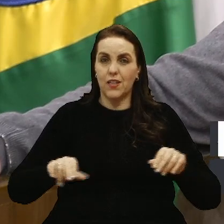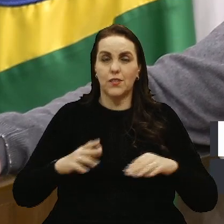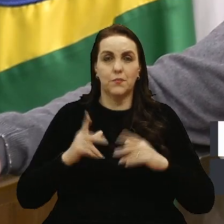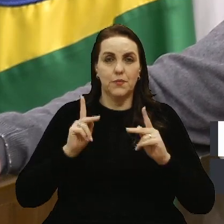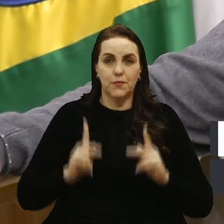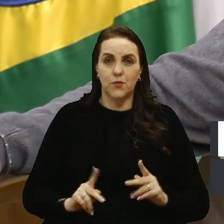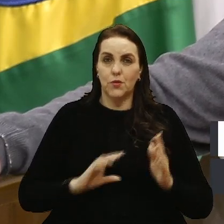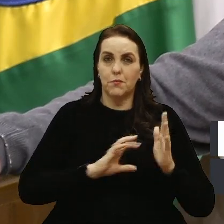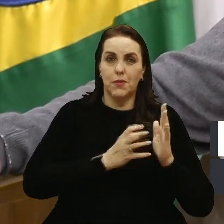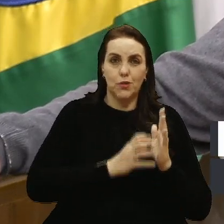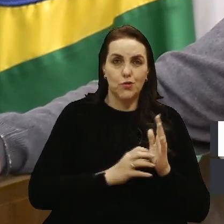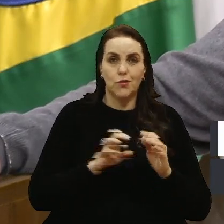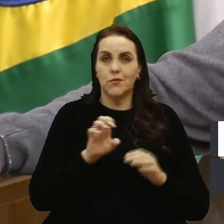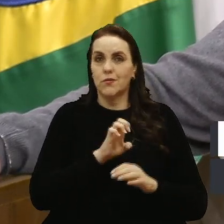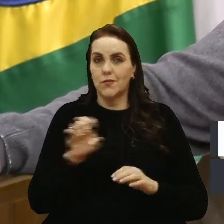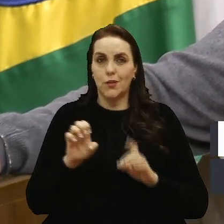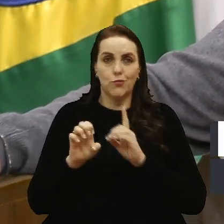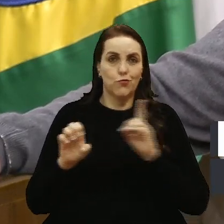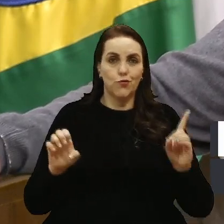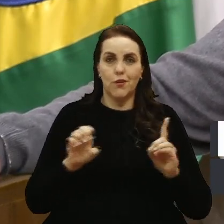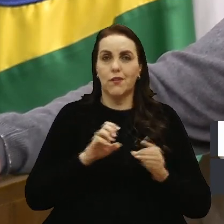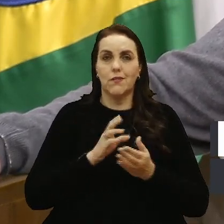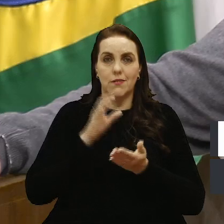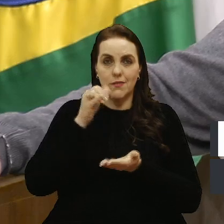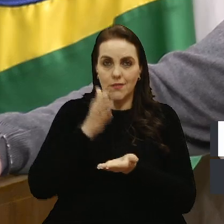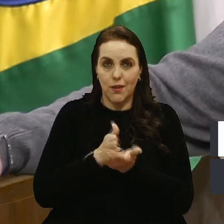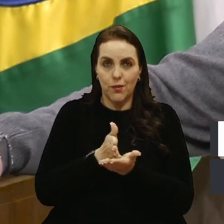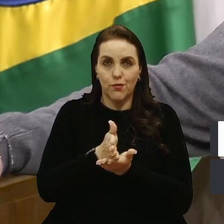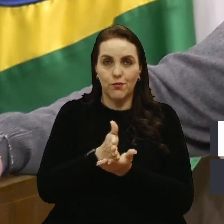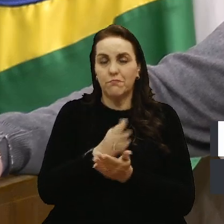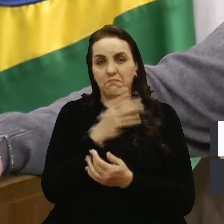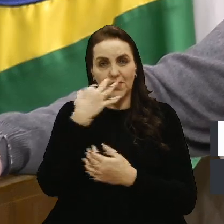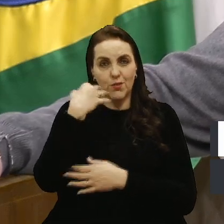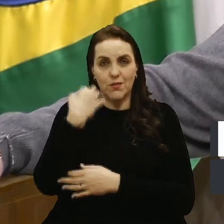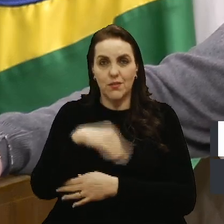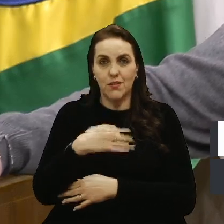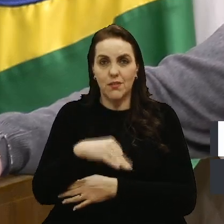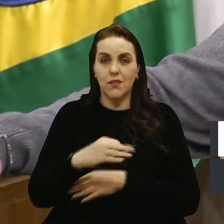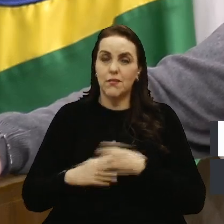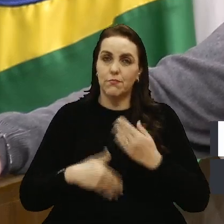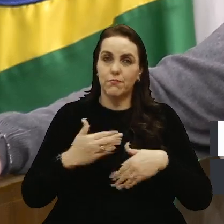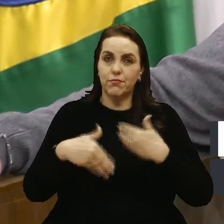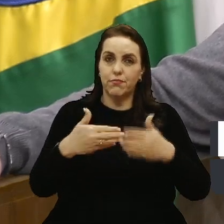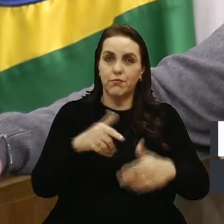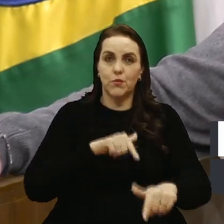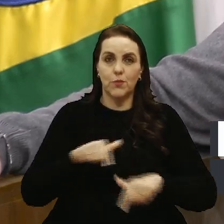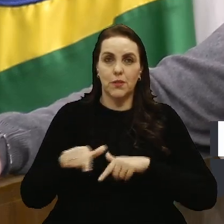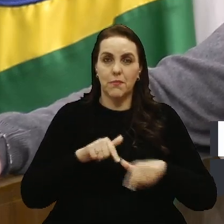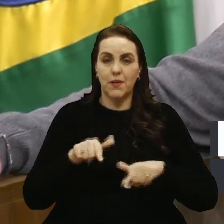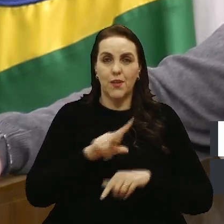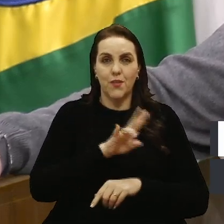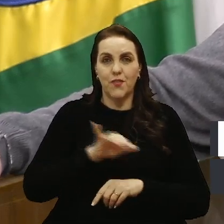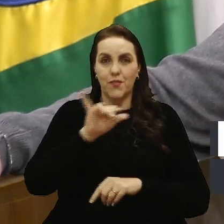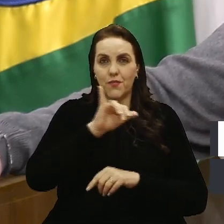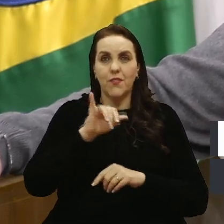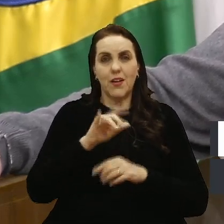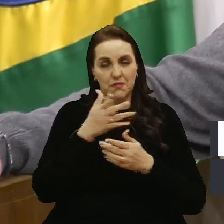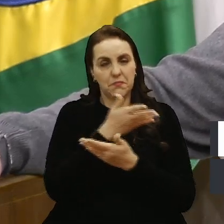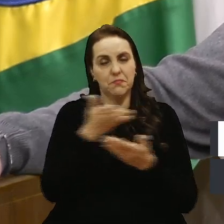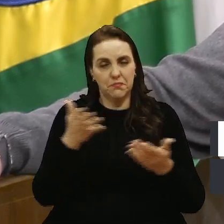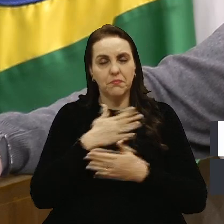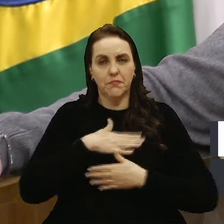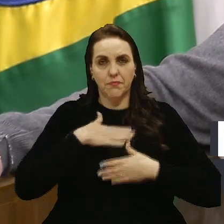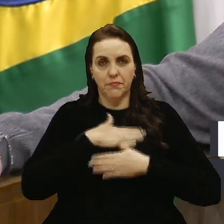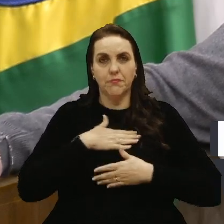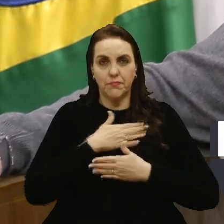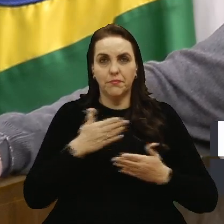esquerda ou direita ou centro, eu tenho certeza que o andamento dos nossos trabalhos vai ficar a contento de todos os